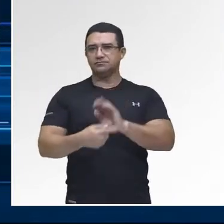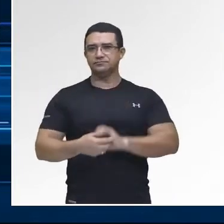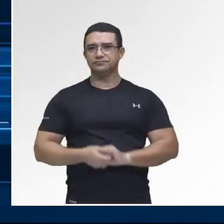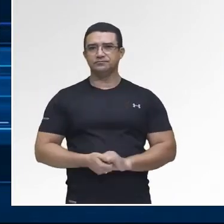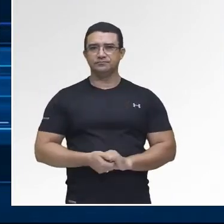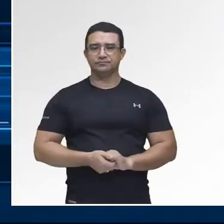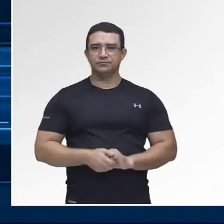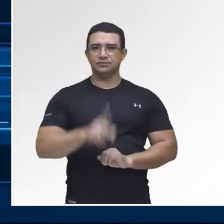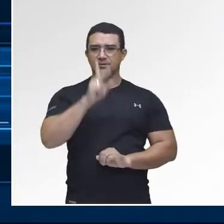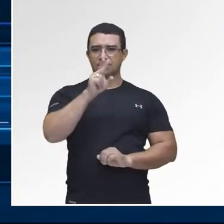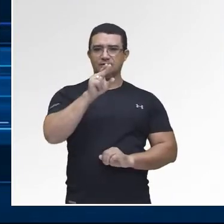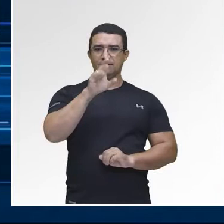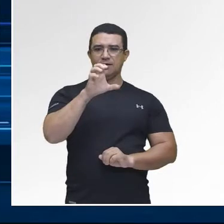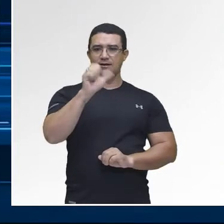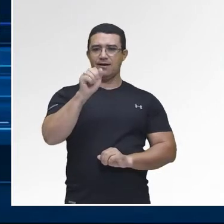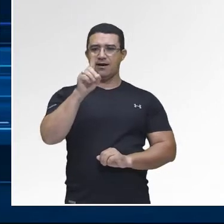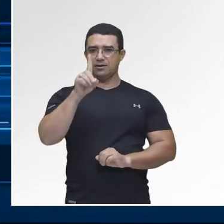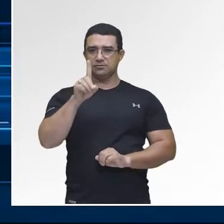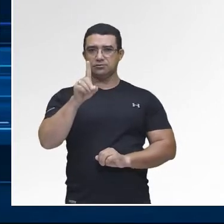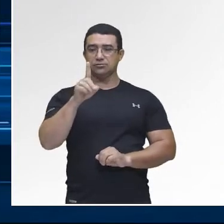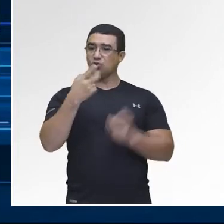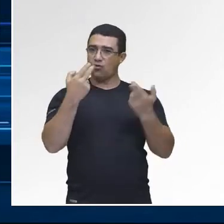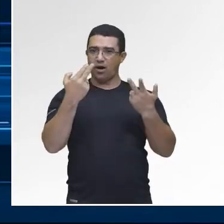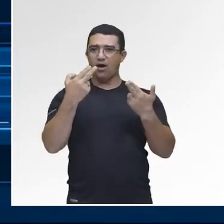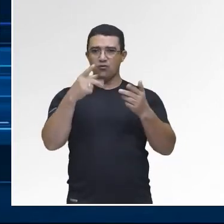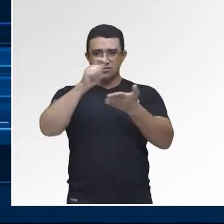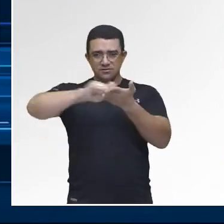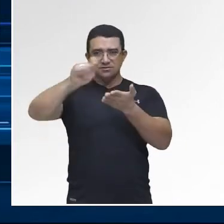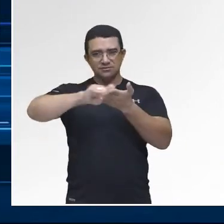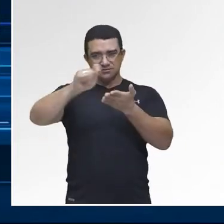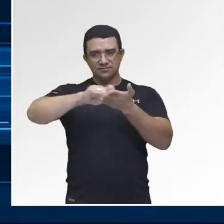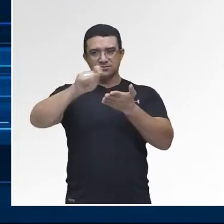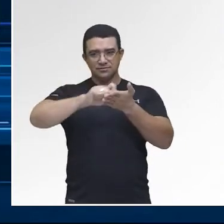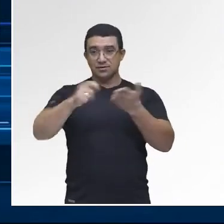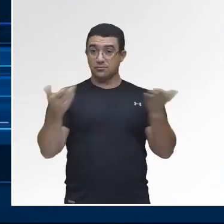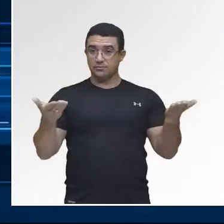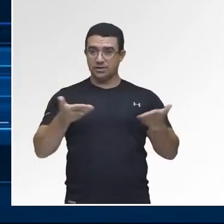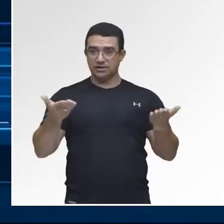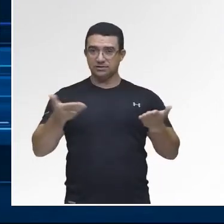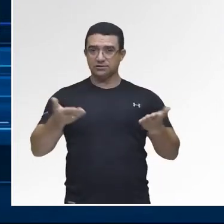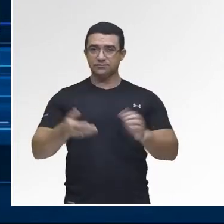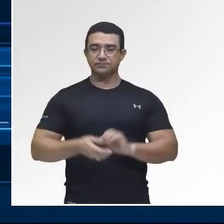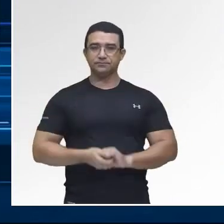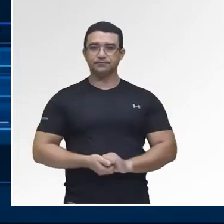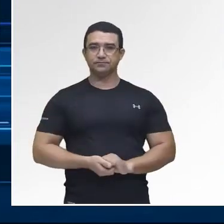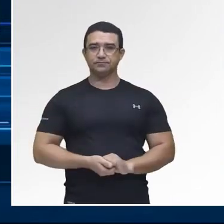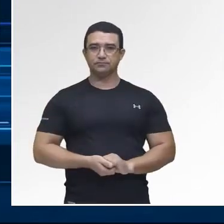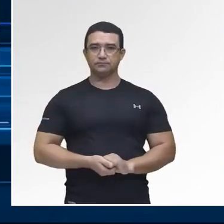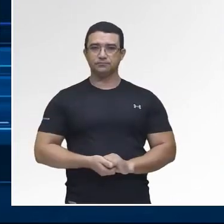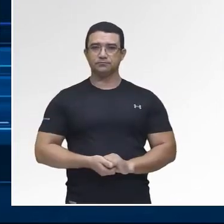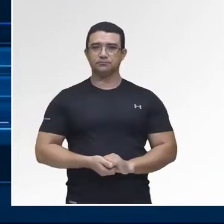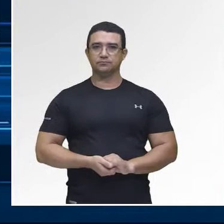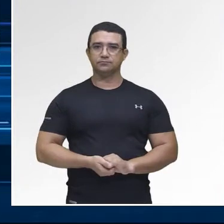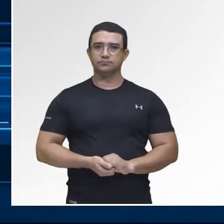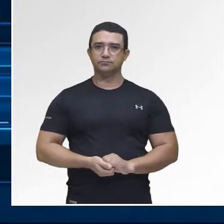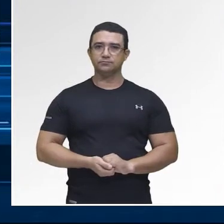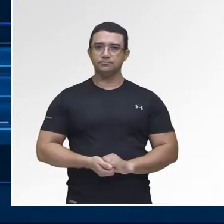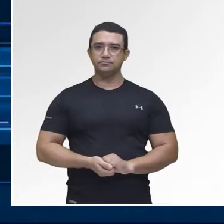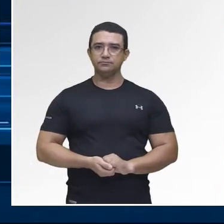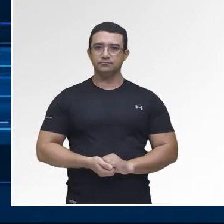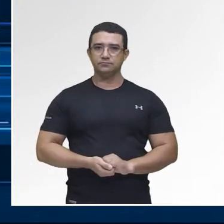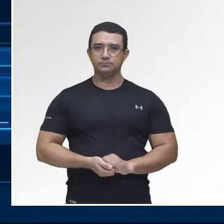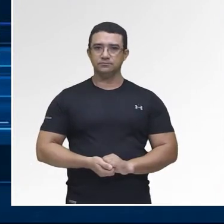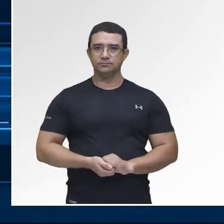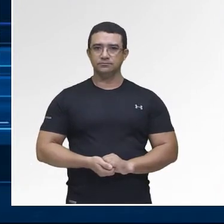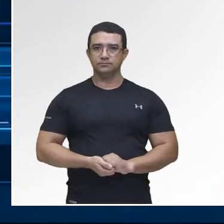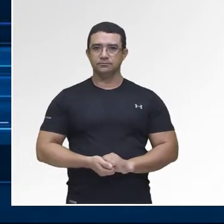ser, né? Ele tem a mesma escrita no presente, só que se lê read, e quando ele é passado é read, tá? He has read